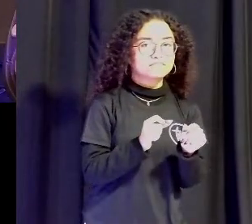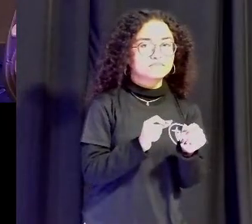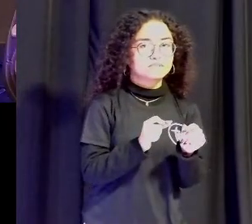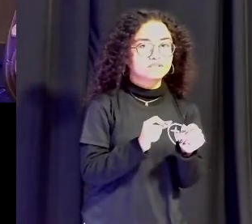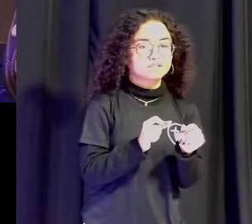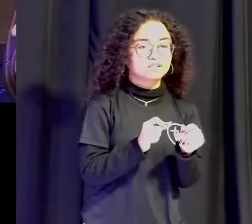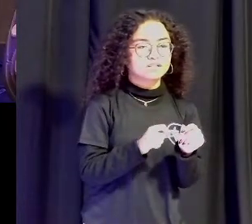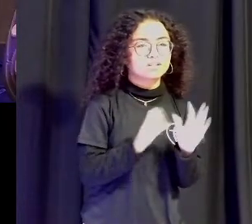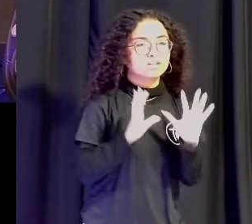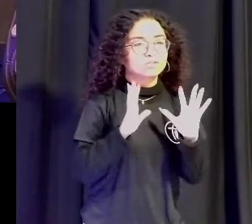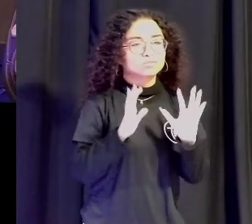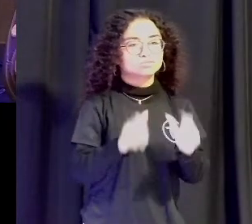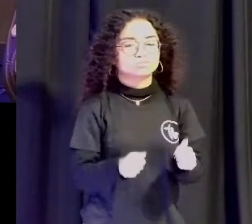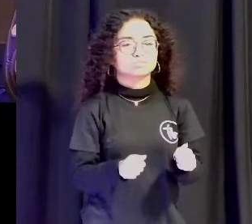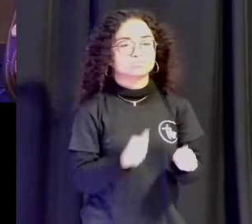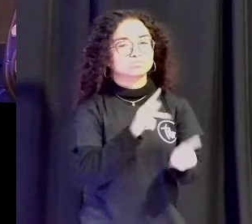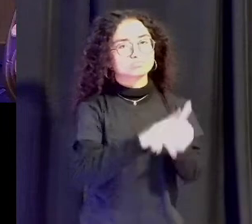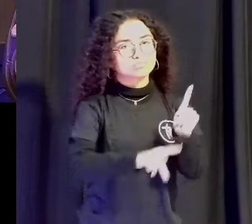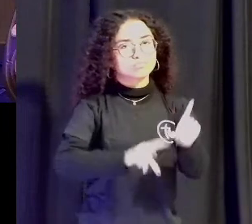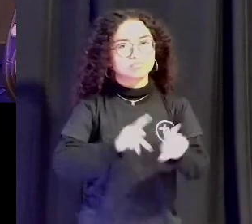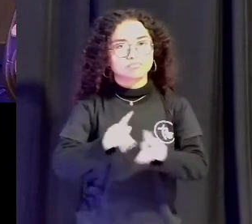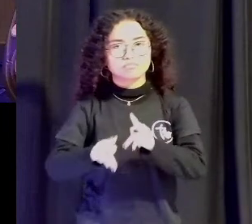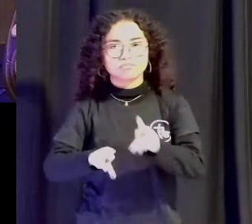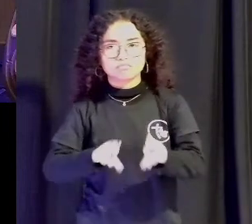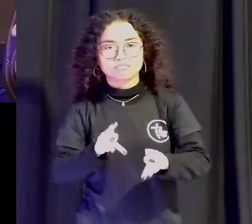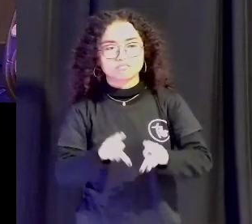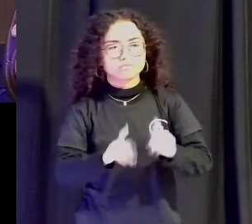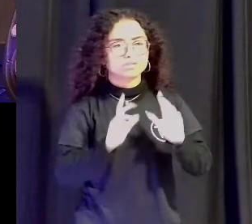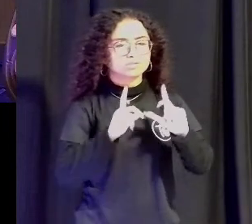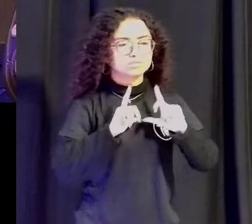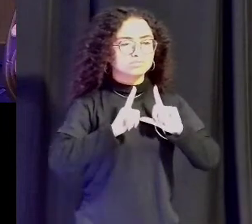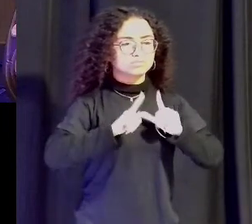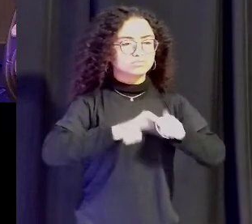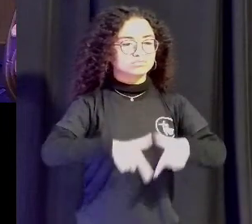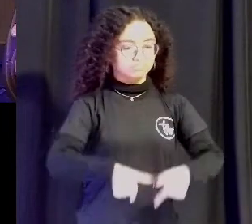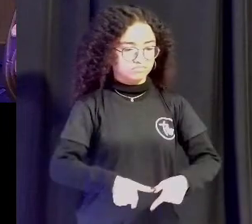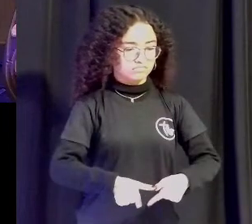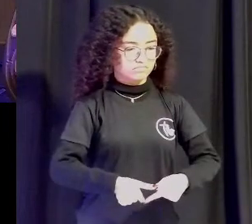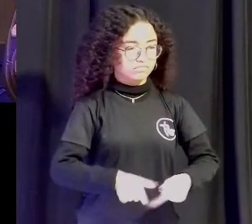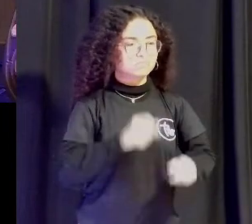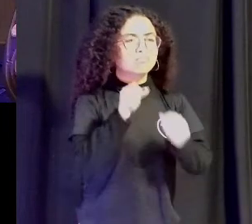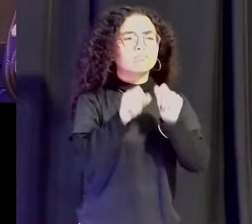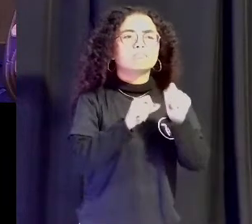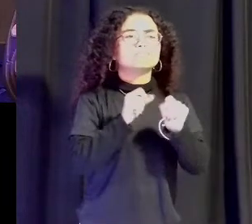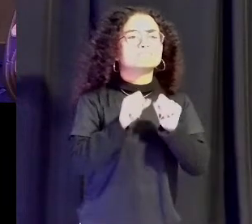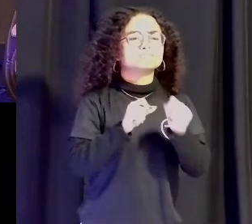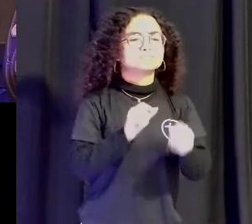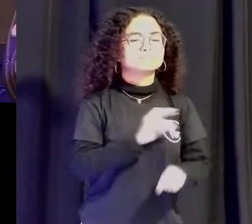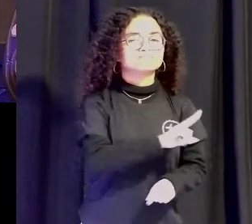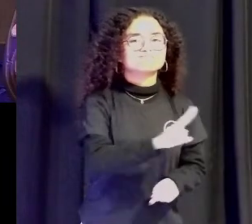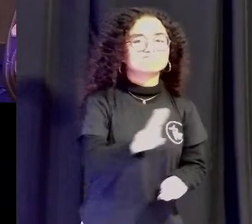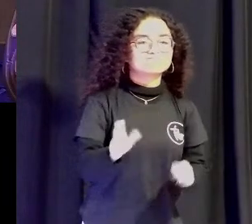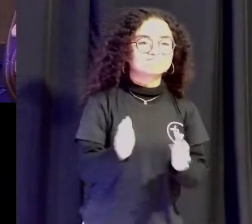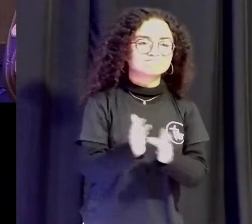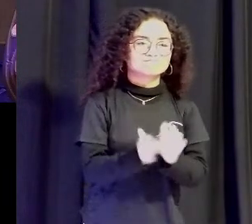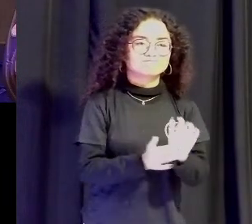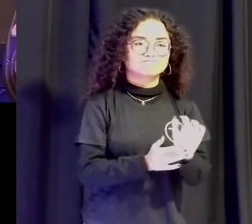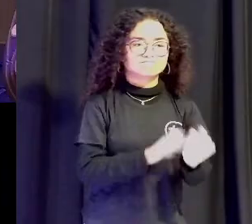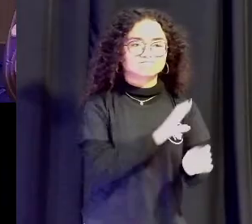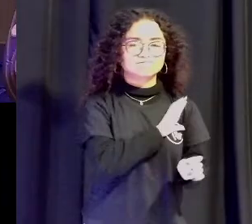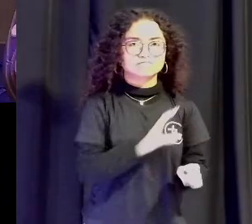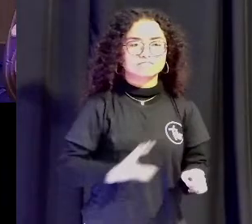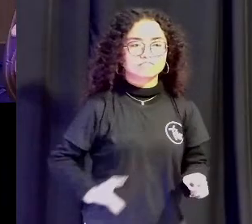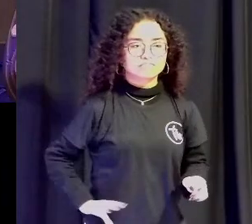de vós todos e de todo o povo de Israel, que em nome de Jesus Cristo,